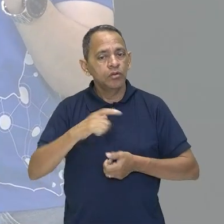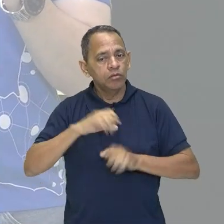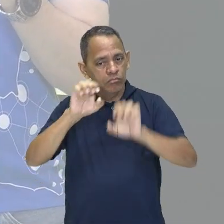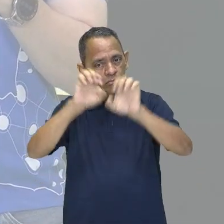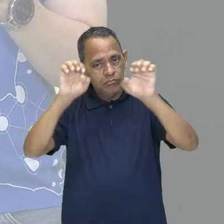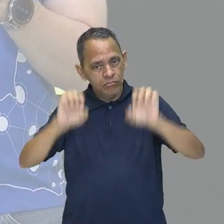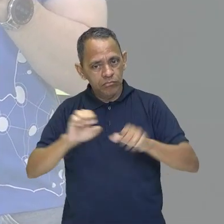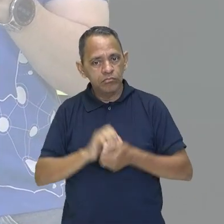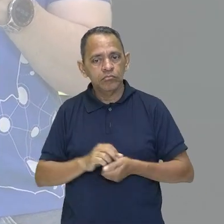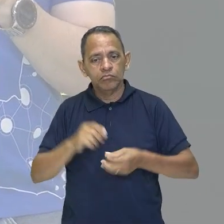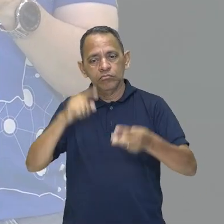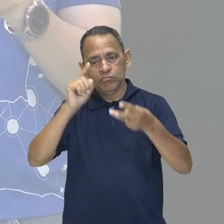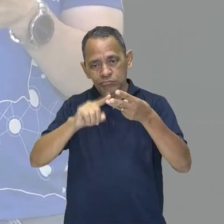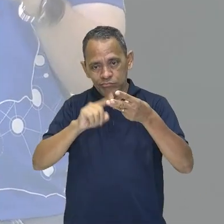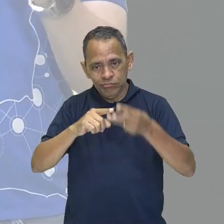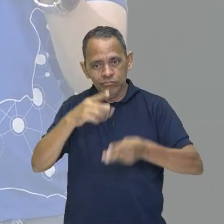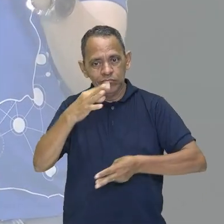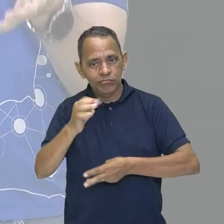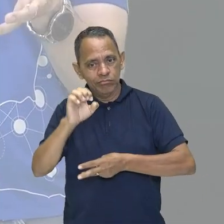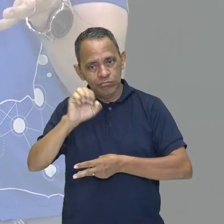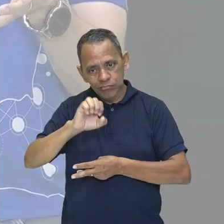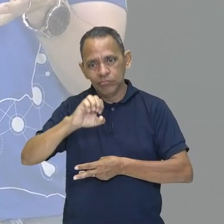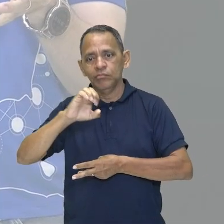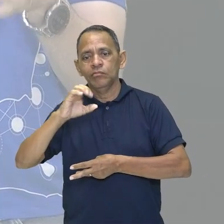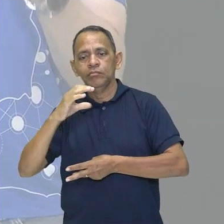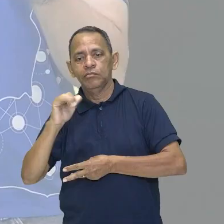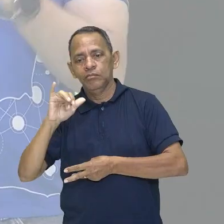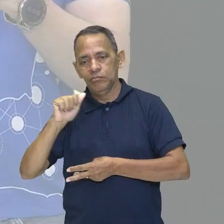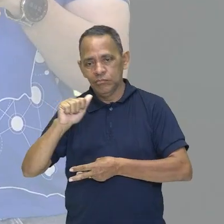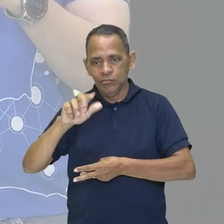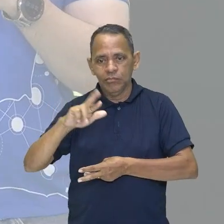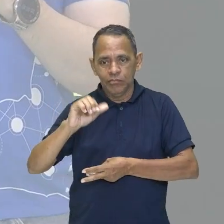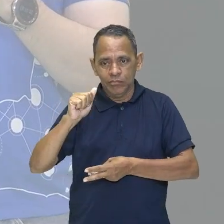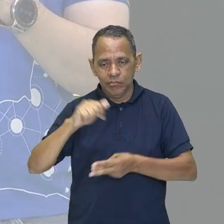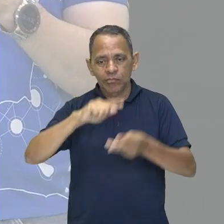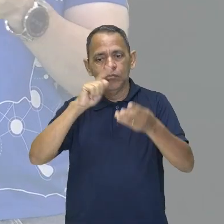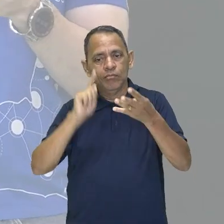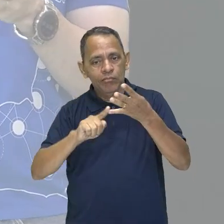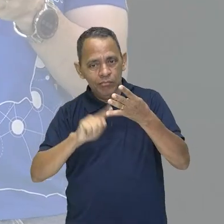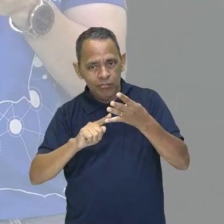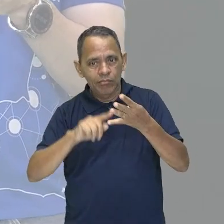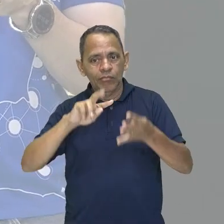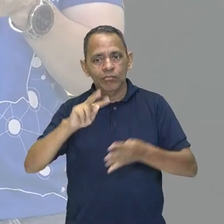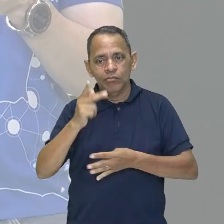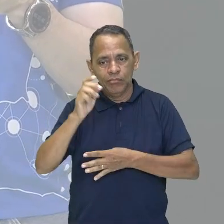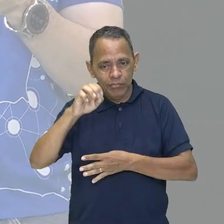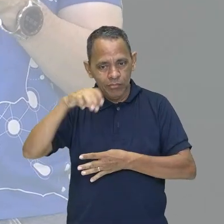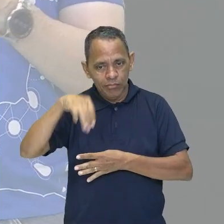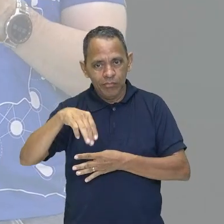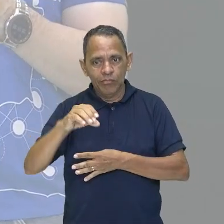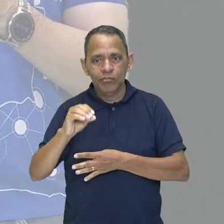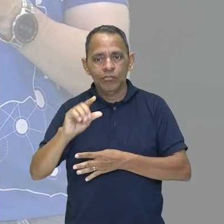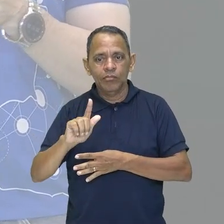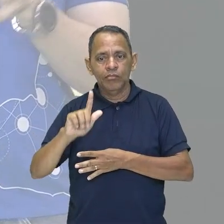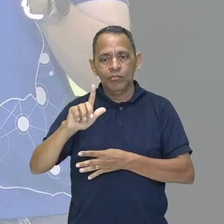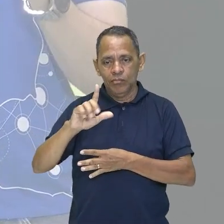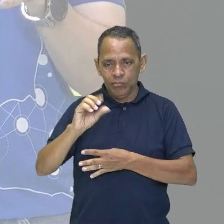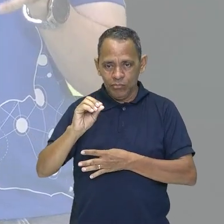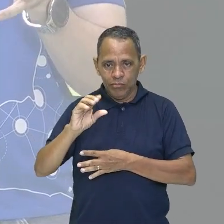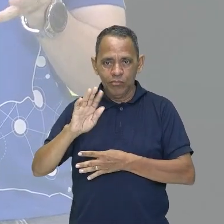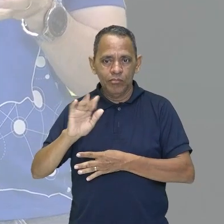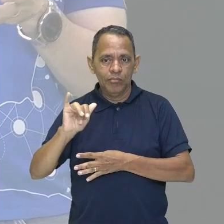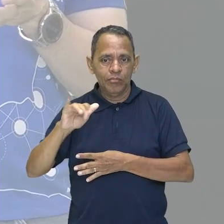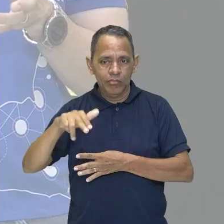a quaternária, a gente tem a hemoglobina. Lembra que a gente falou que ela transporta oxigênio, né?